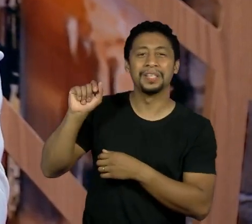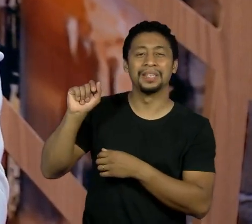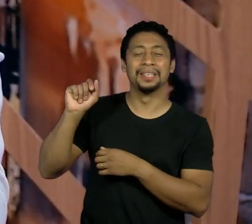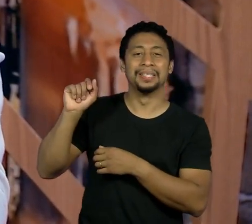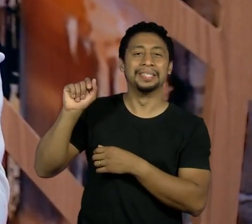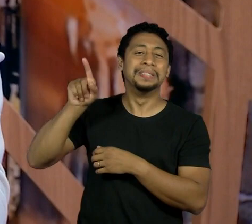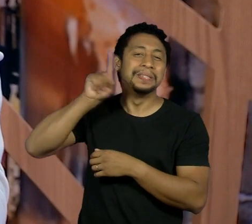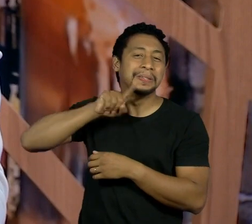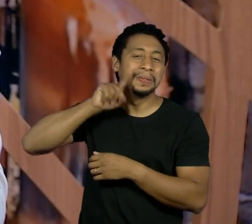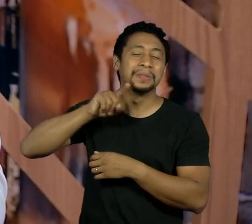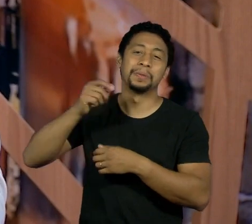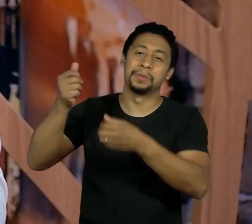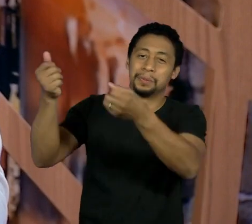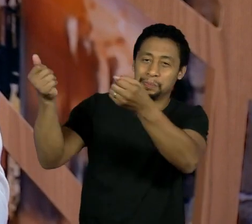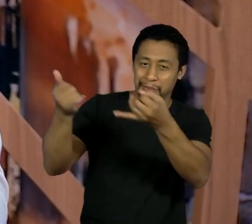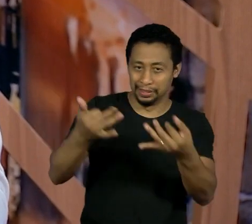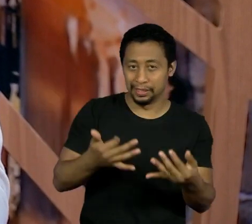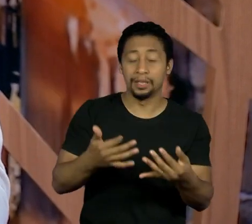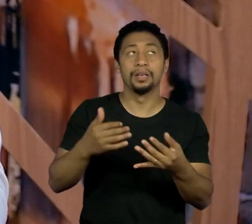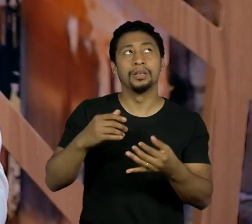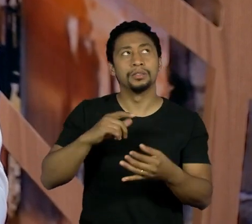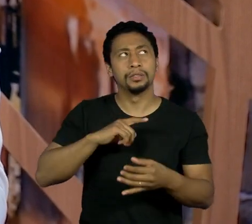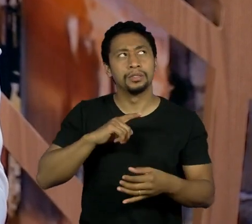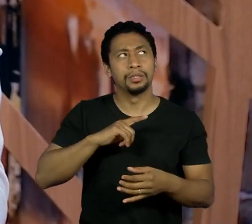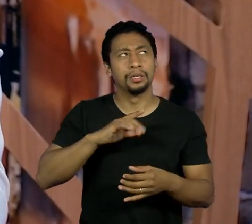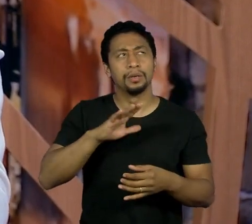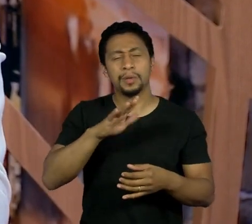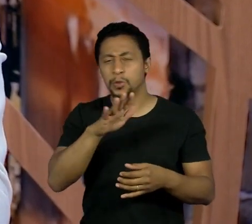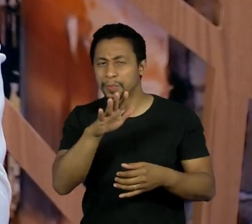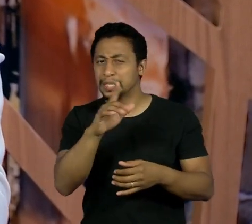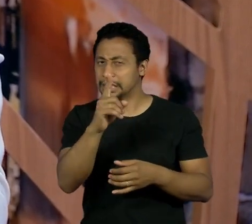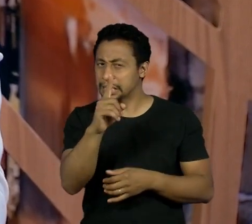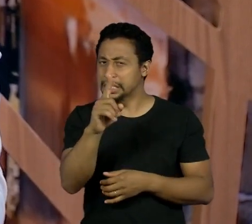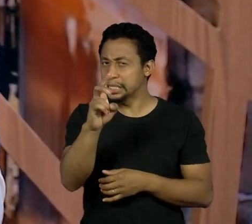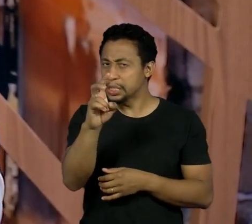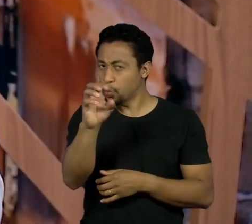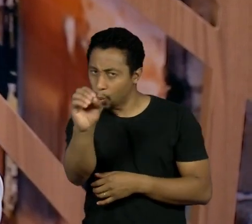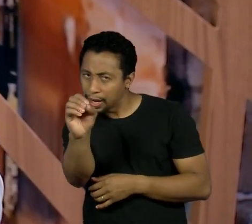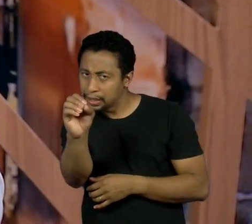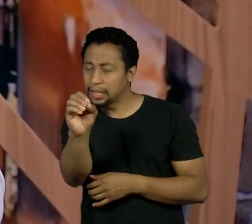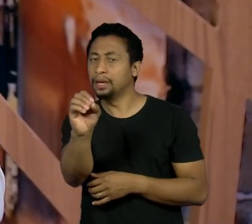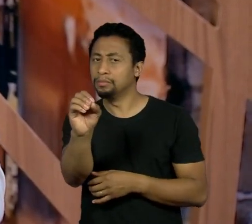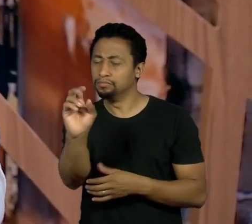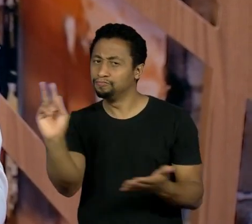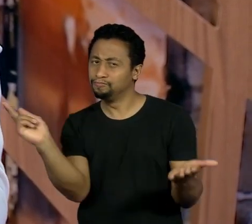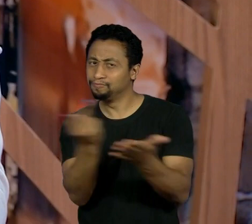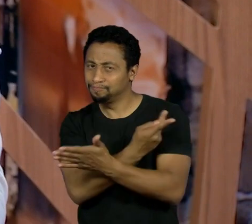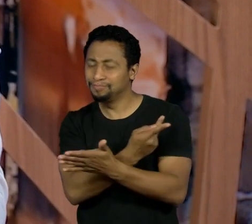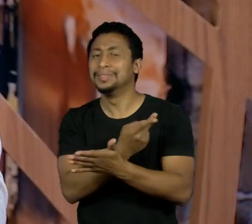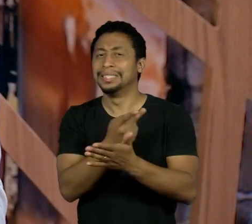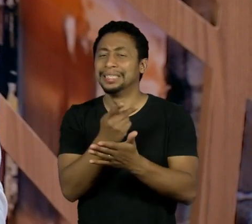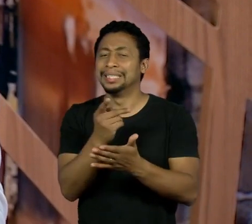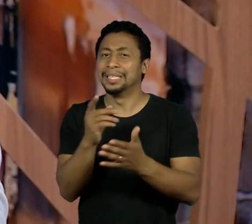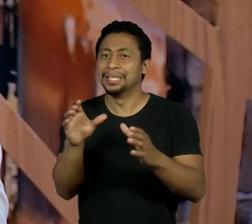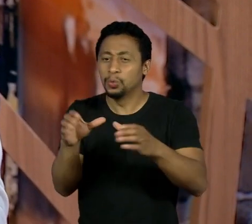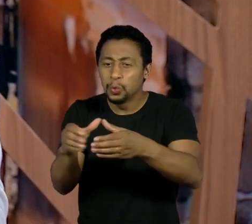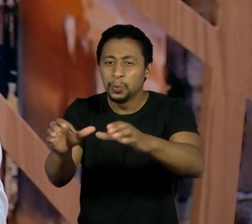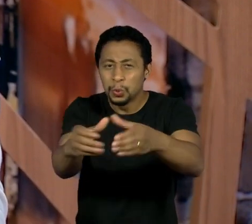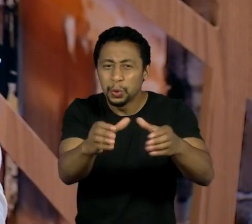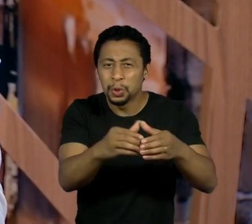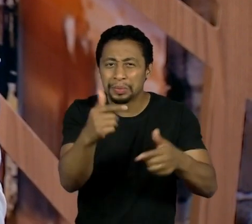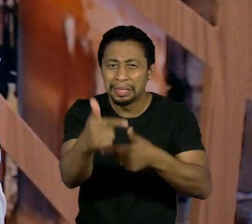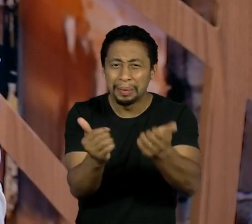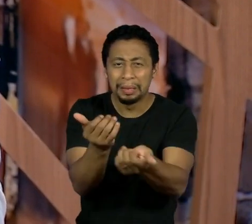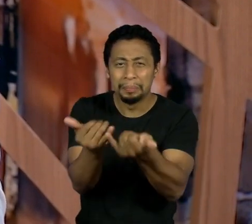eram 650 casos análogos à escravidão que eram comunicados. Até o final do ano passado, a